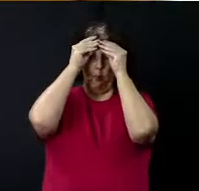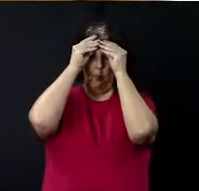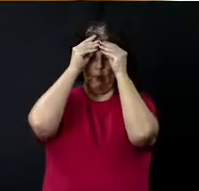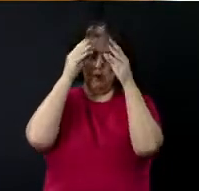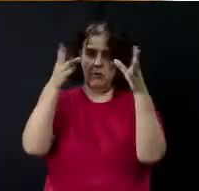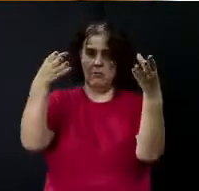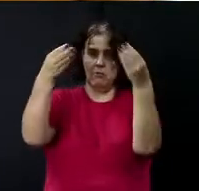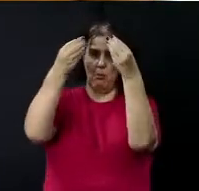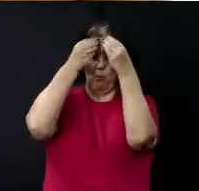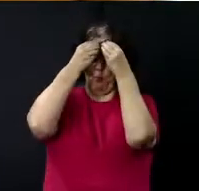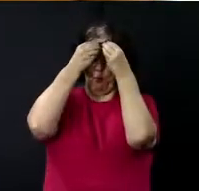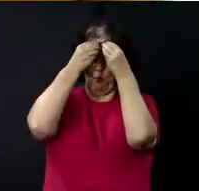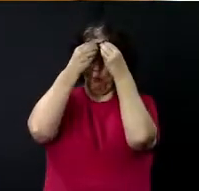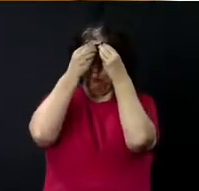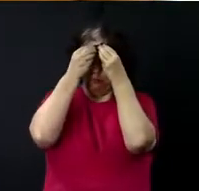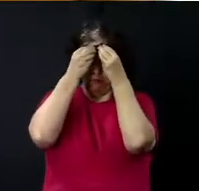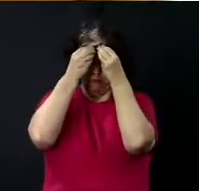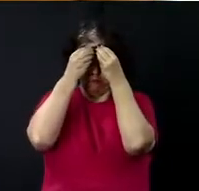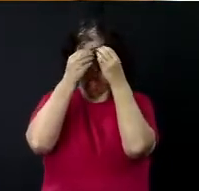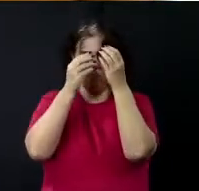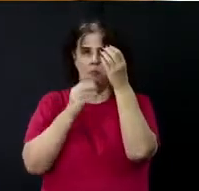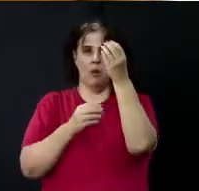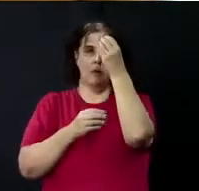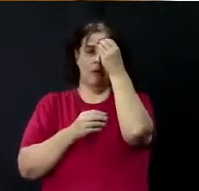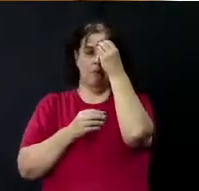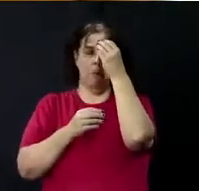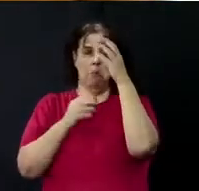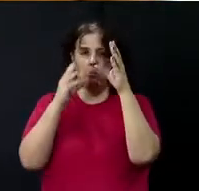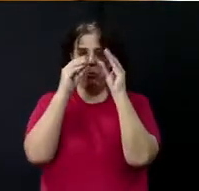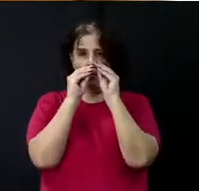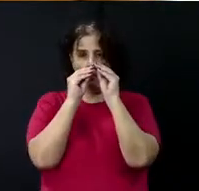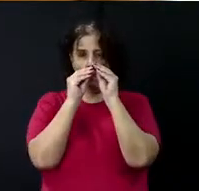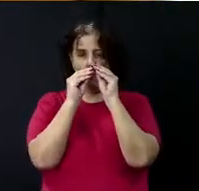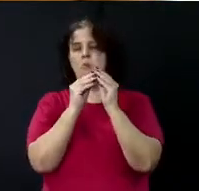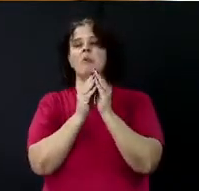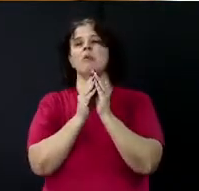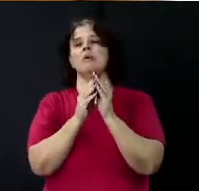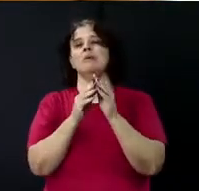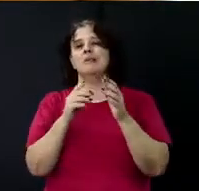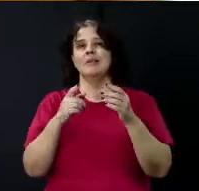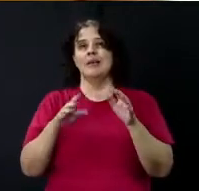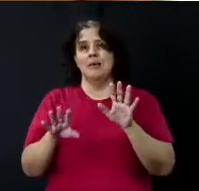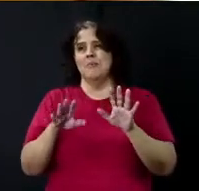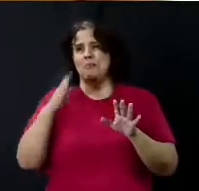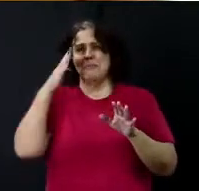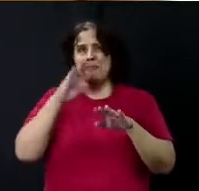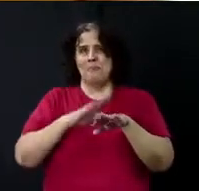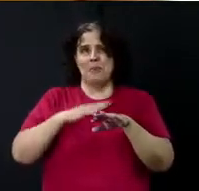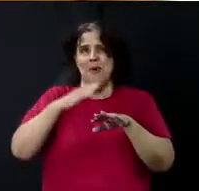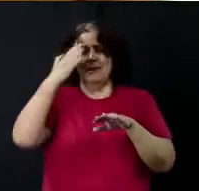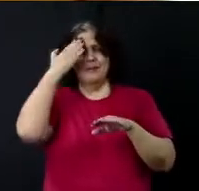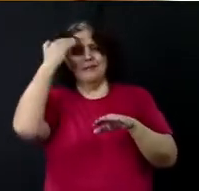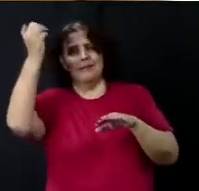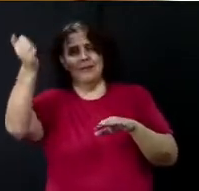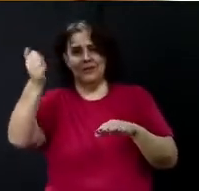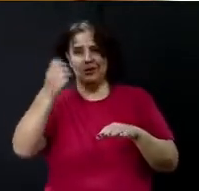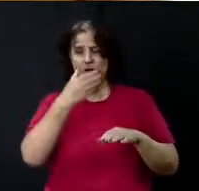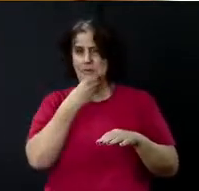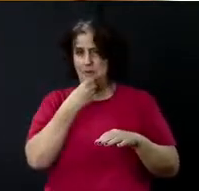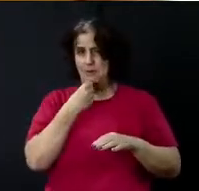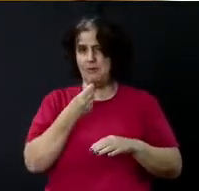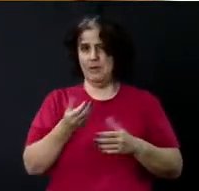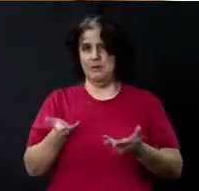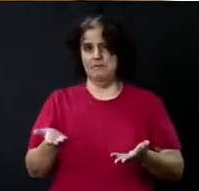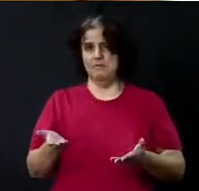seja, por mais perspicaz que o homem seja, por mais ávido por conhecimento que o